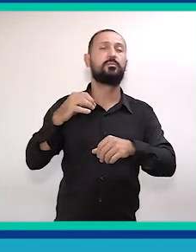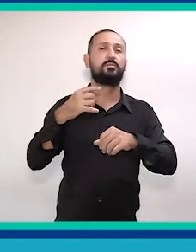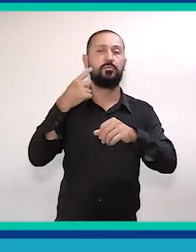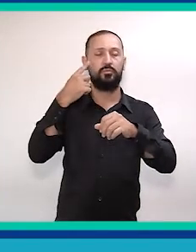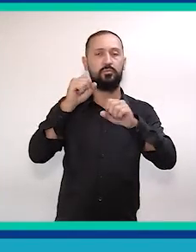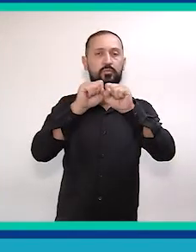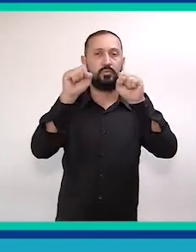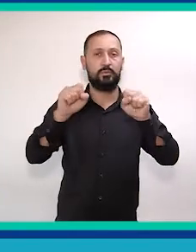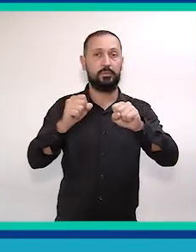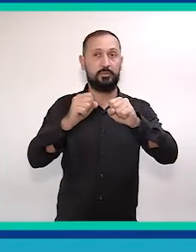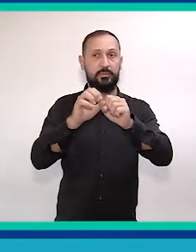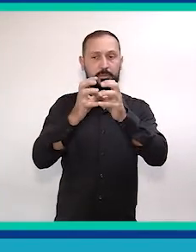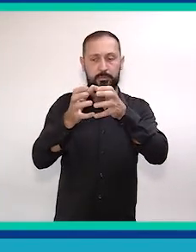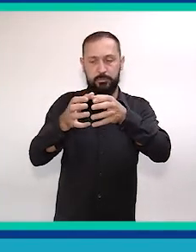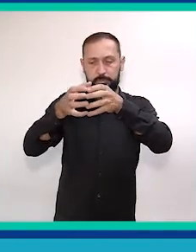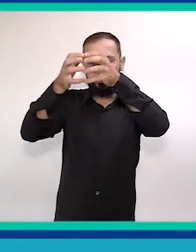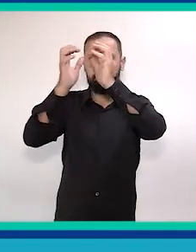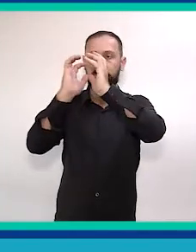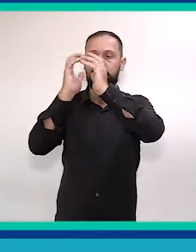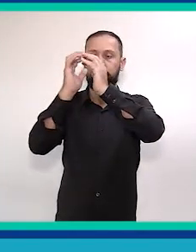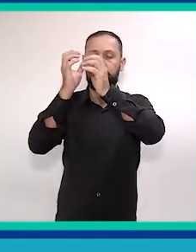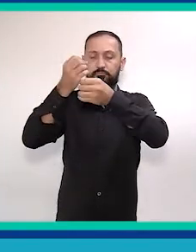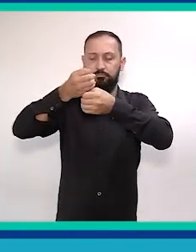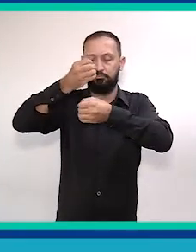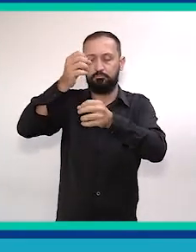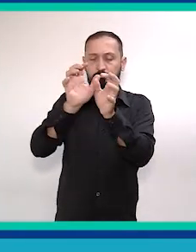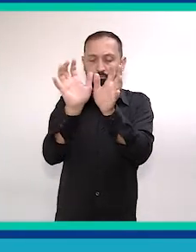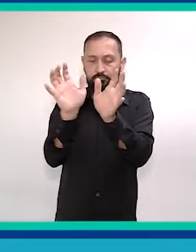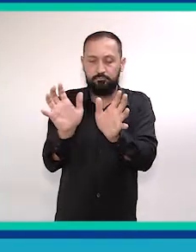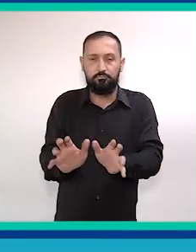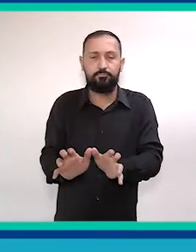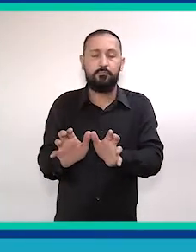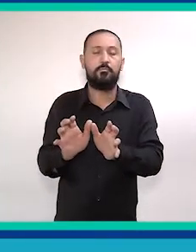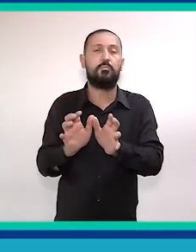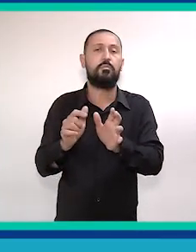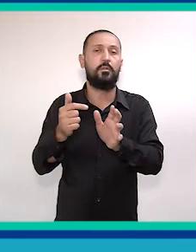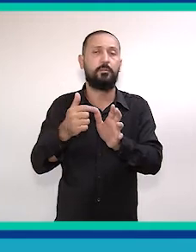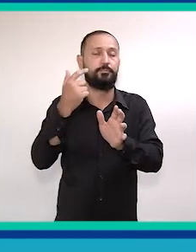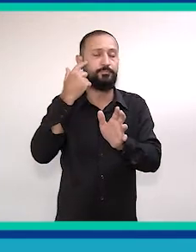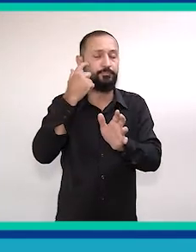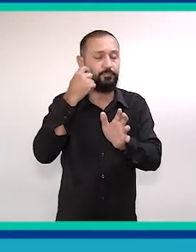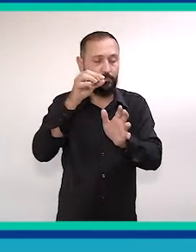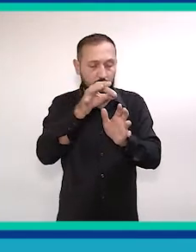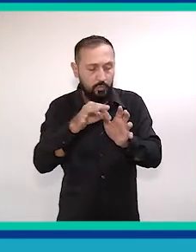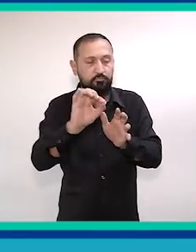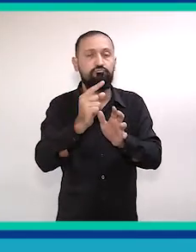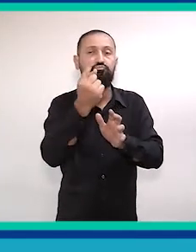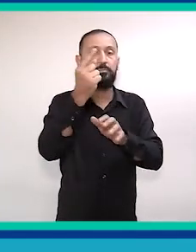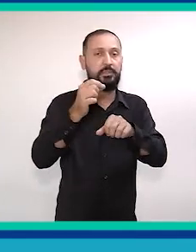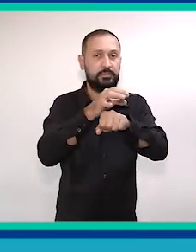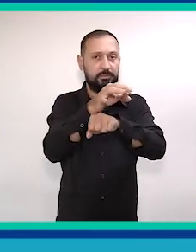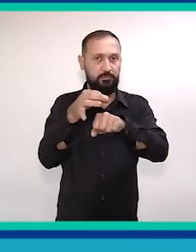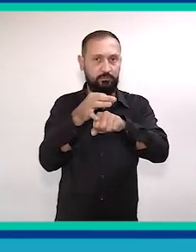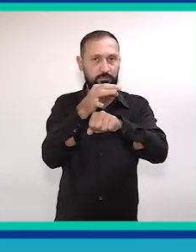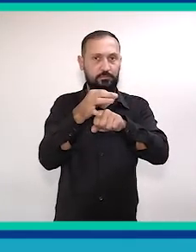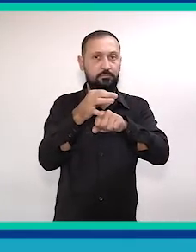do sistema nervoso central, então ela é uma micróglia do sistema nervoso